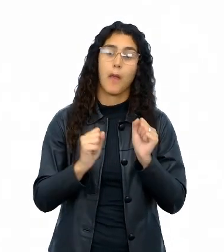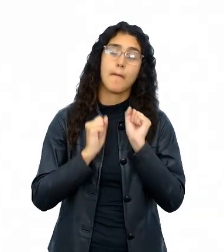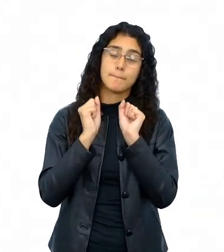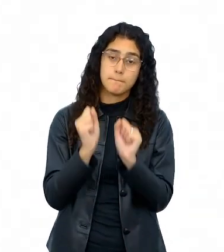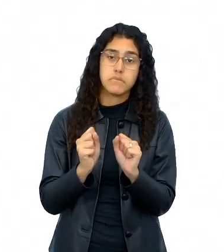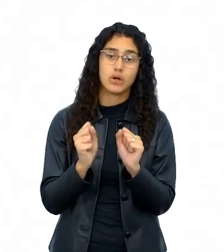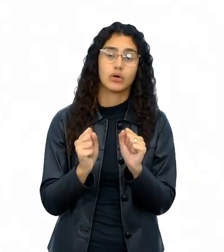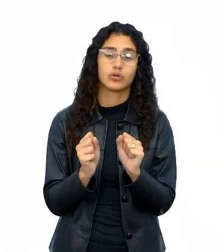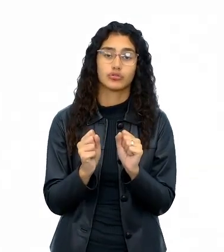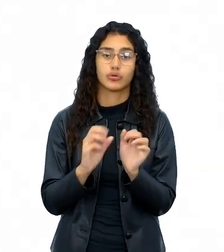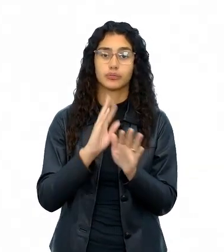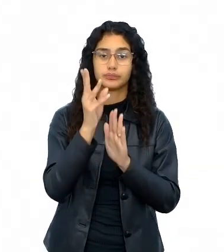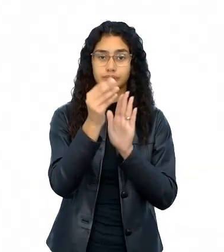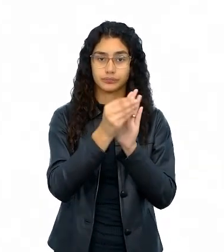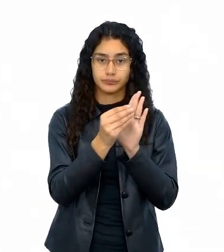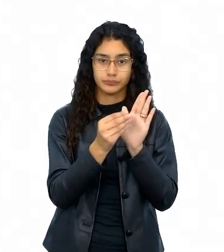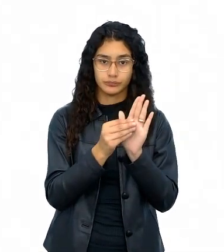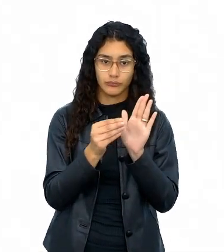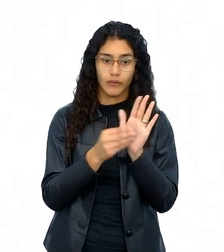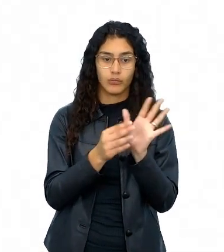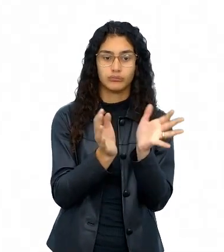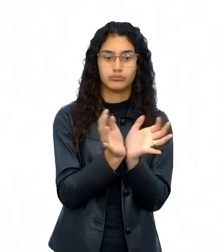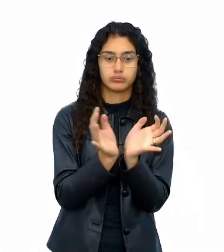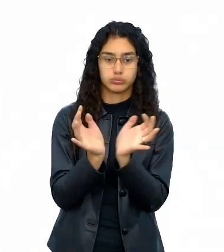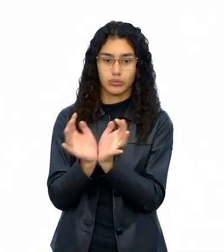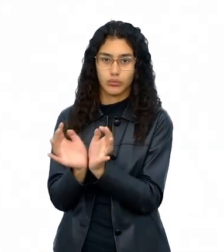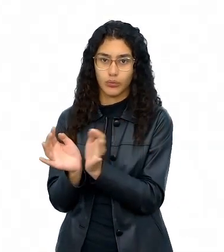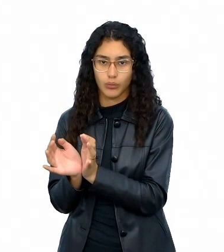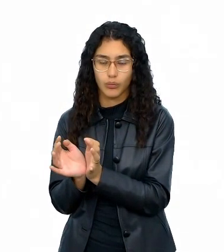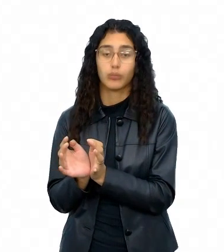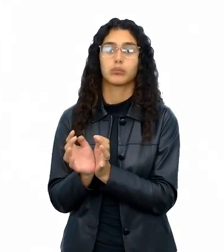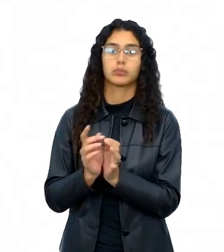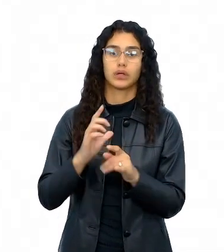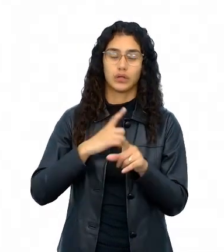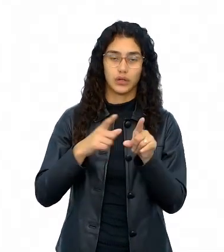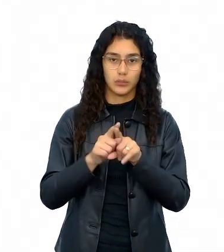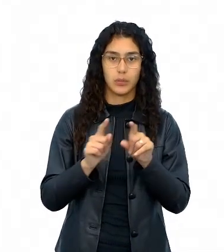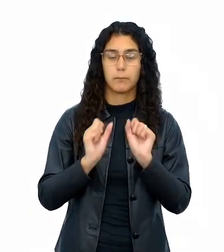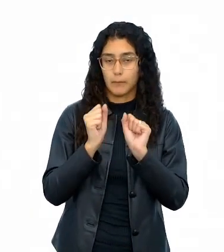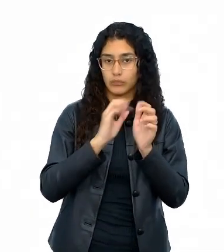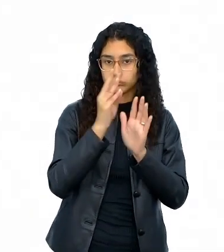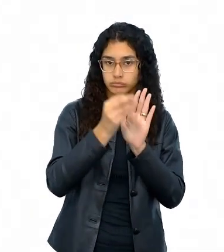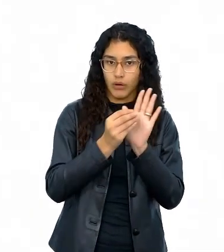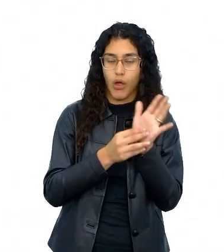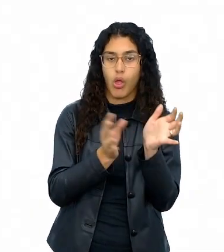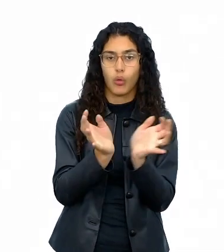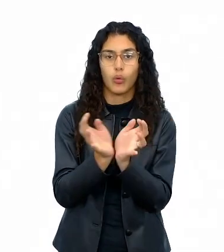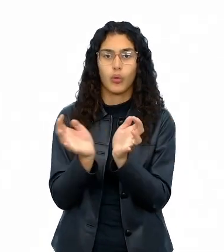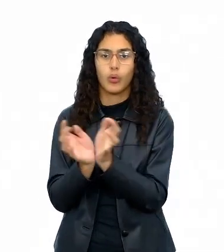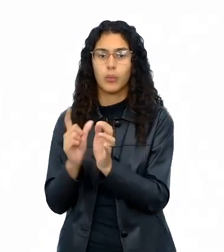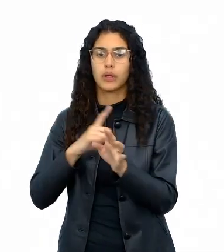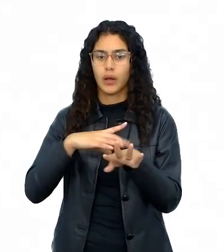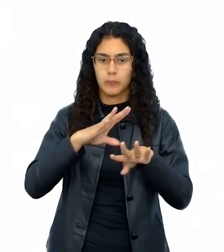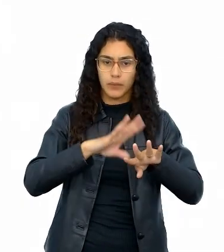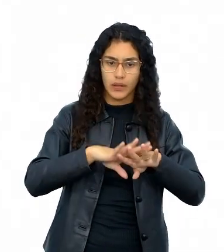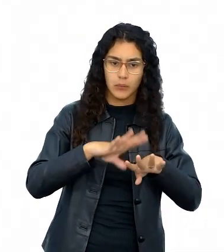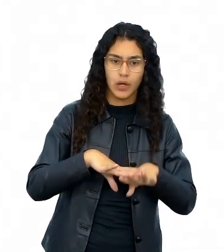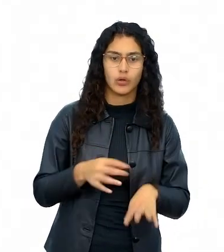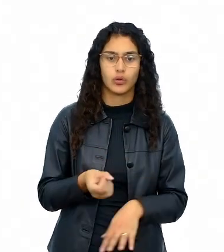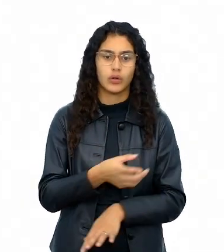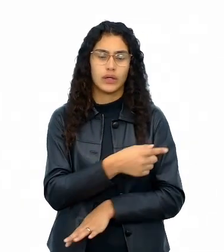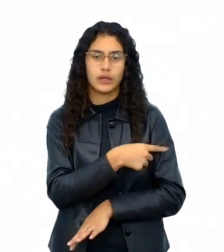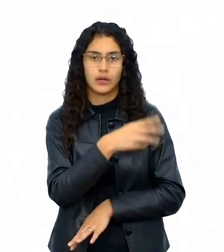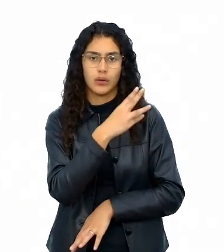pode colocar num grupo, né? A gente pode colocar lá num grupão de matemática do ensino